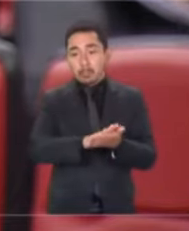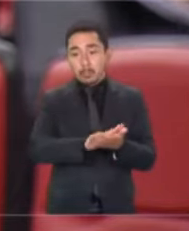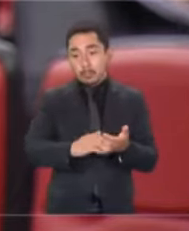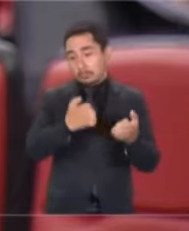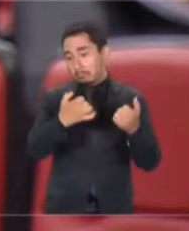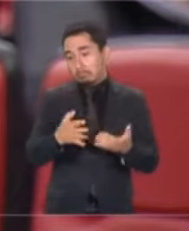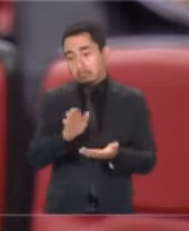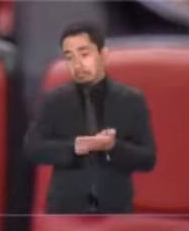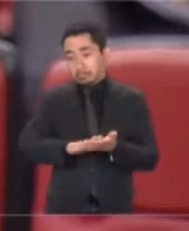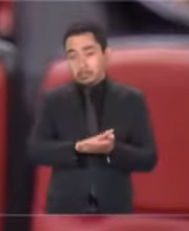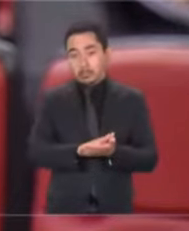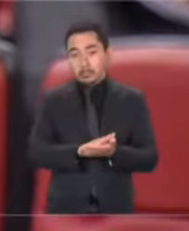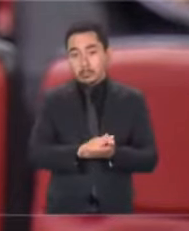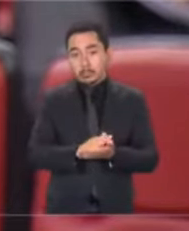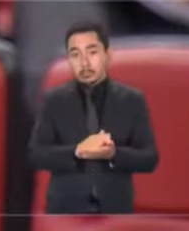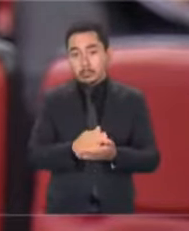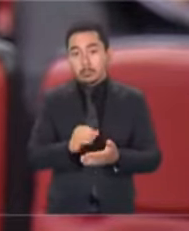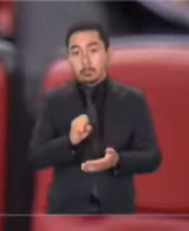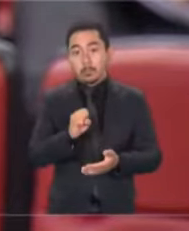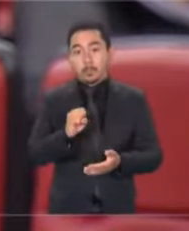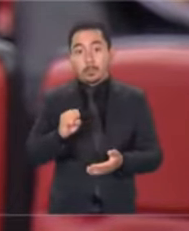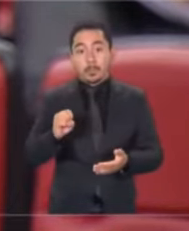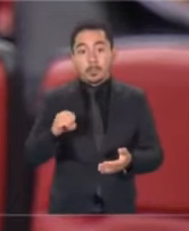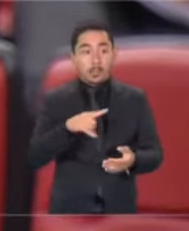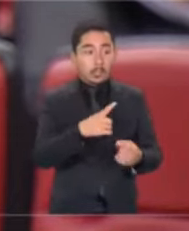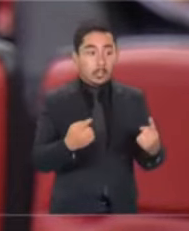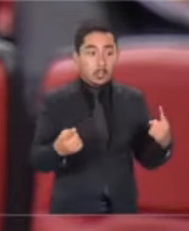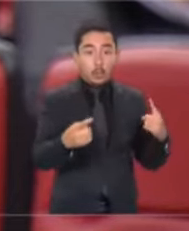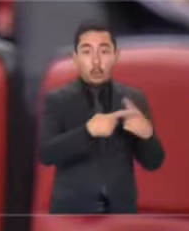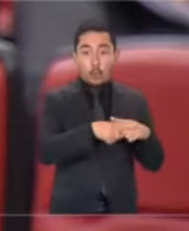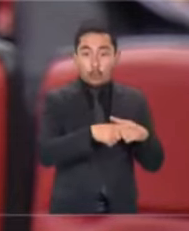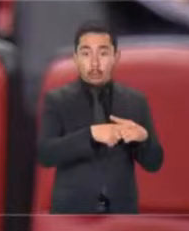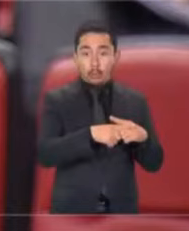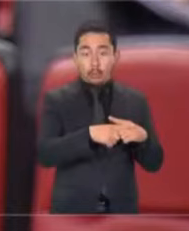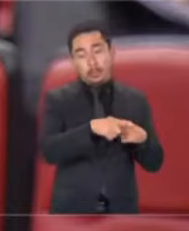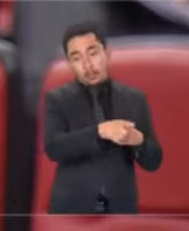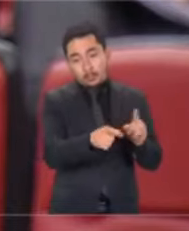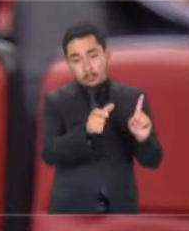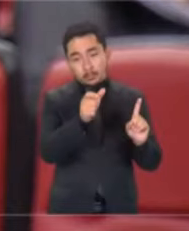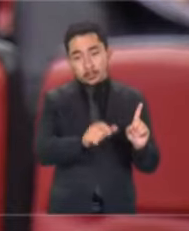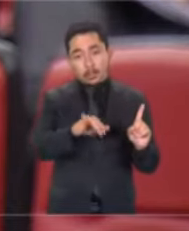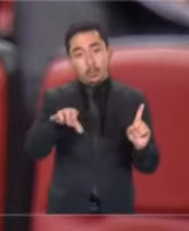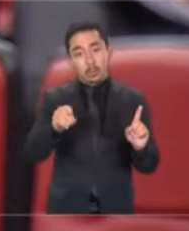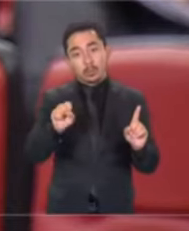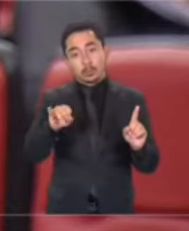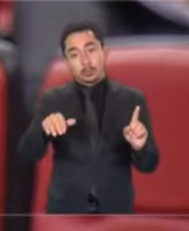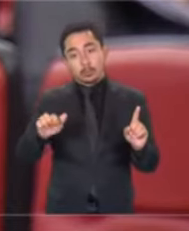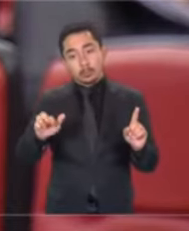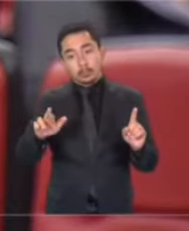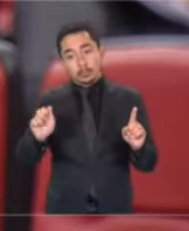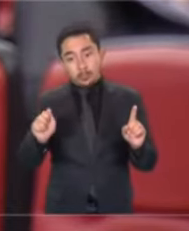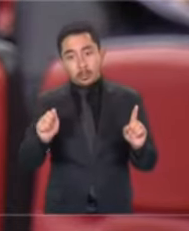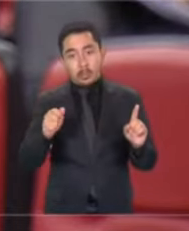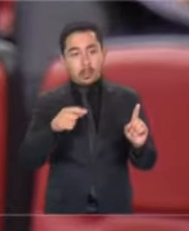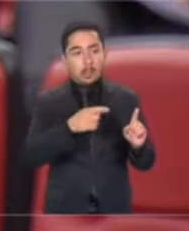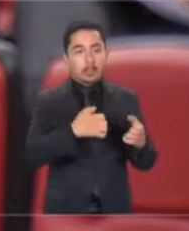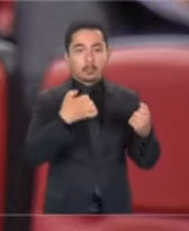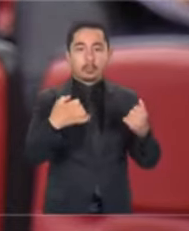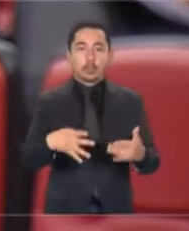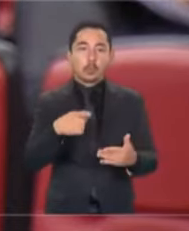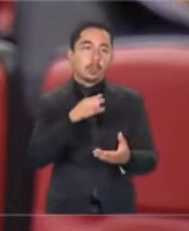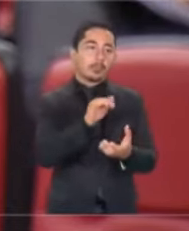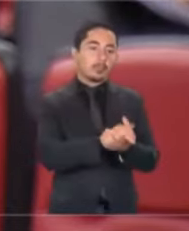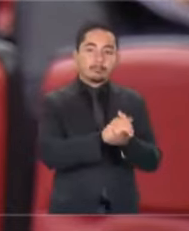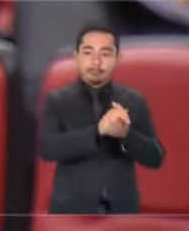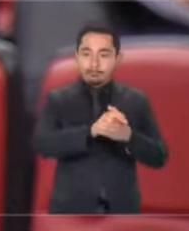pelo fato de que teria havido algum tipo de contradição no depoimento da senhora Josimara quando informou as datas de rompimento do vínculo conjugal, ou